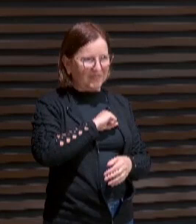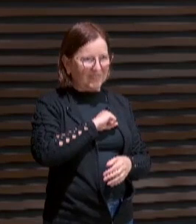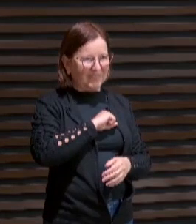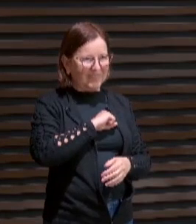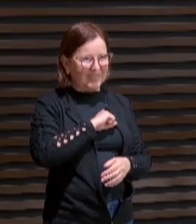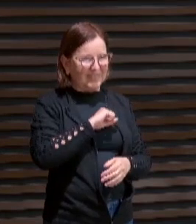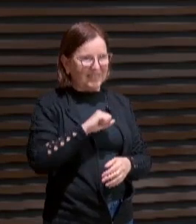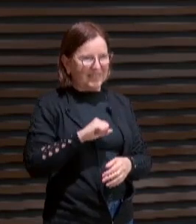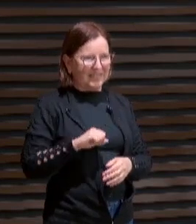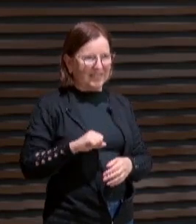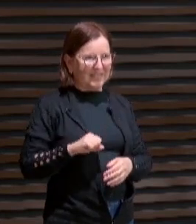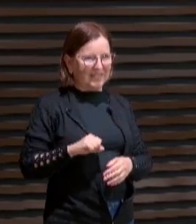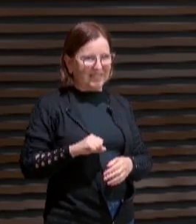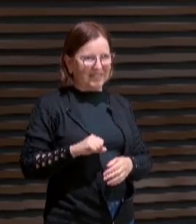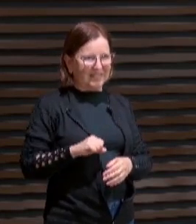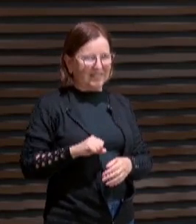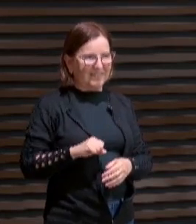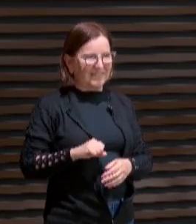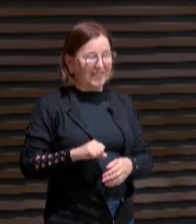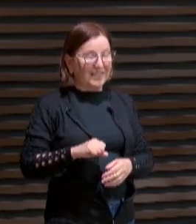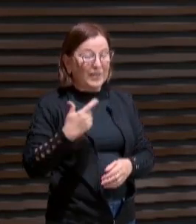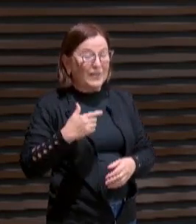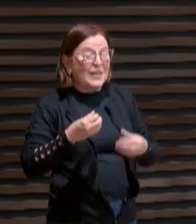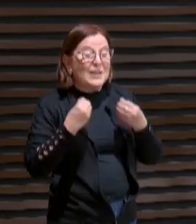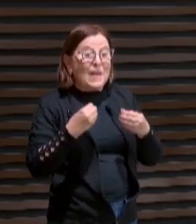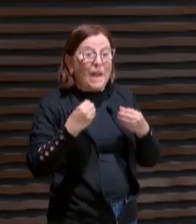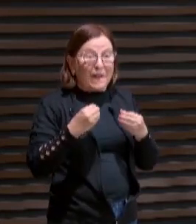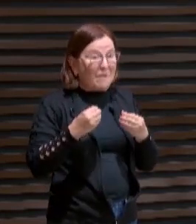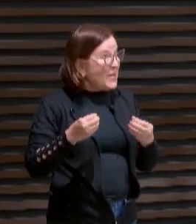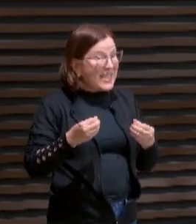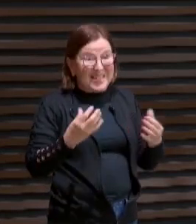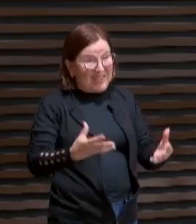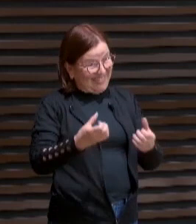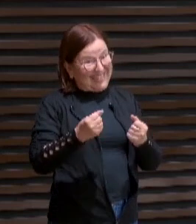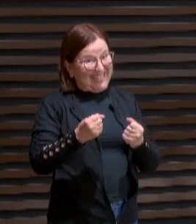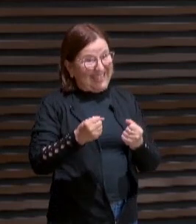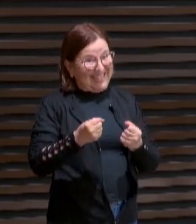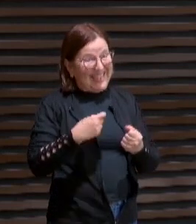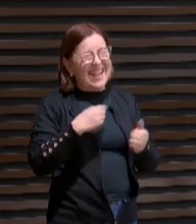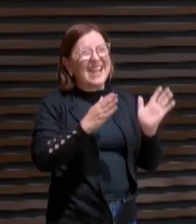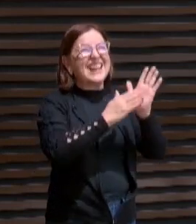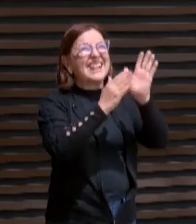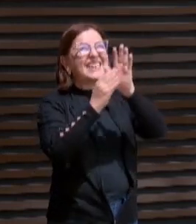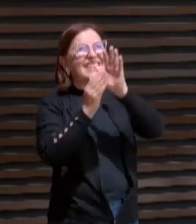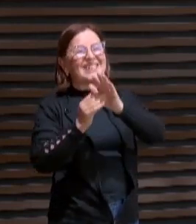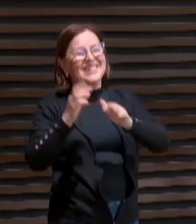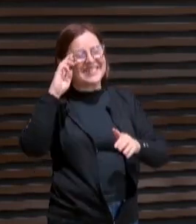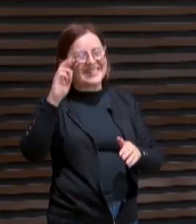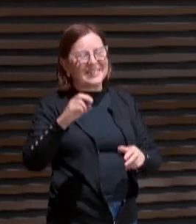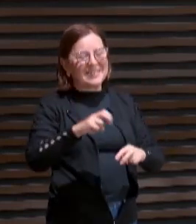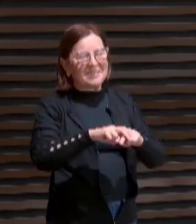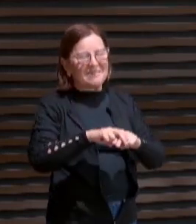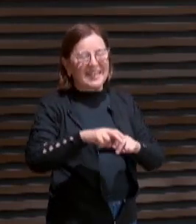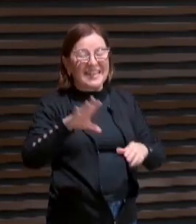a nossa insanidade. Louvo ao Senhor por uma salvação. Ninguém podia impedi-lo de